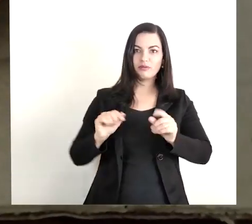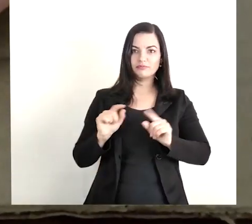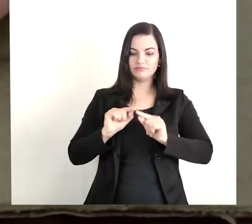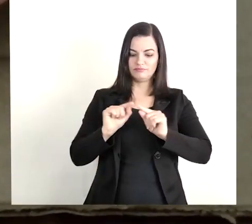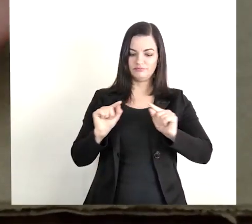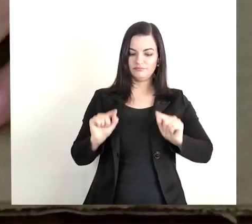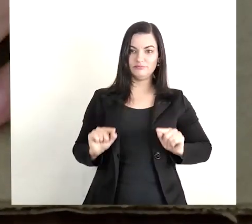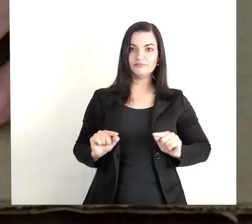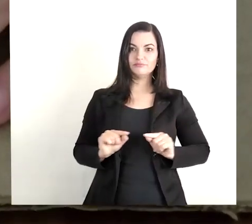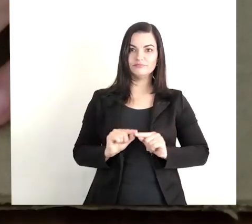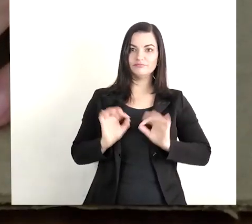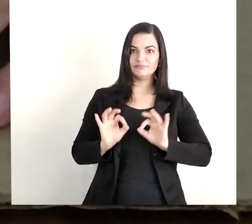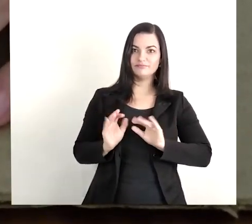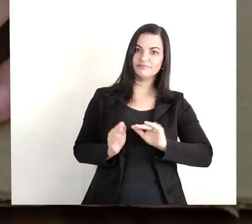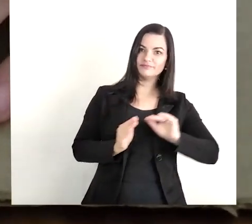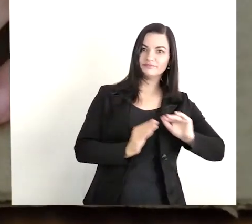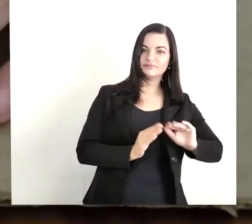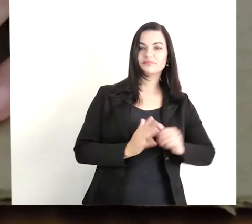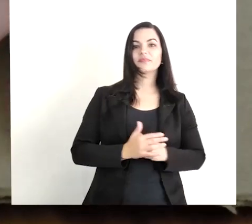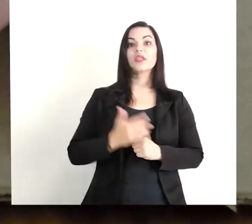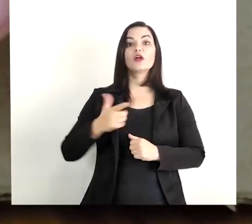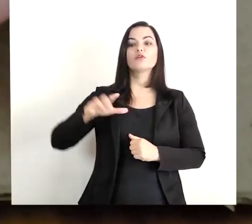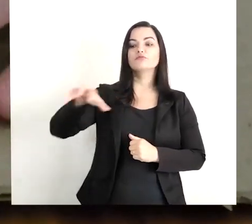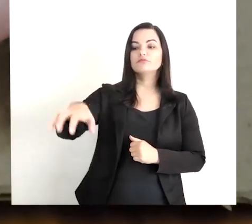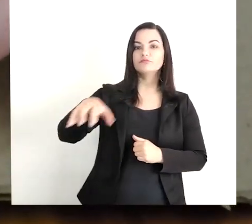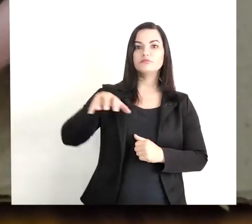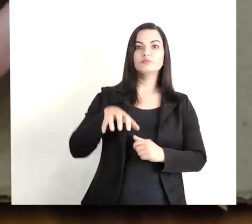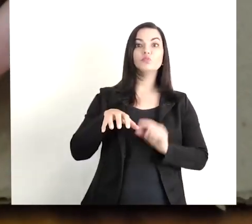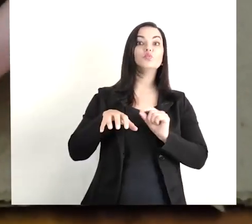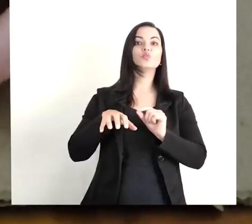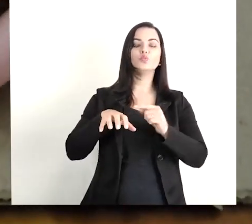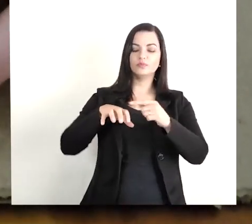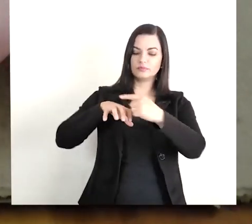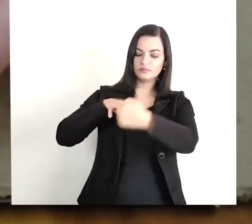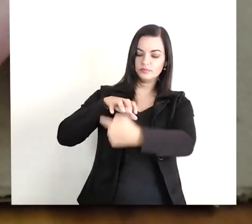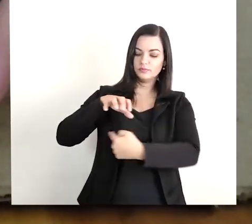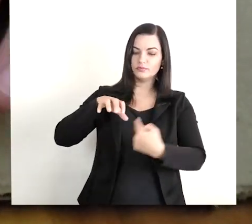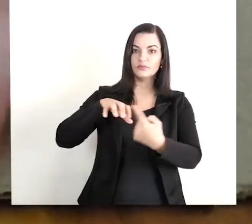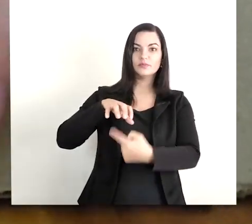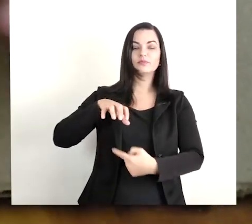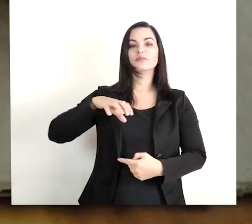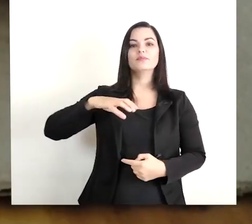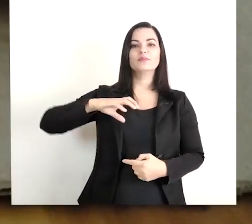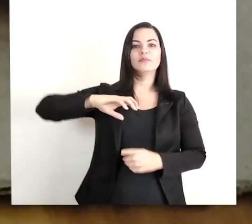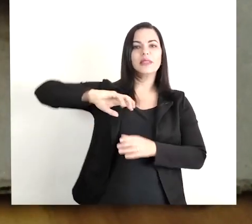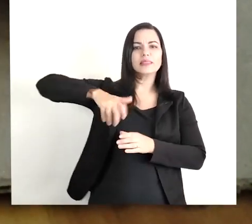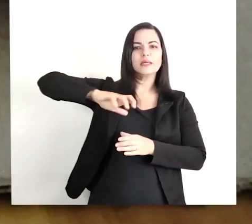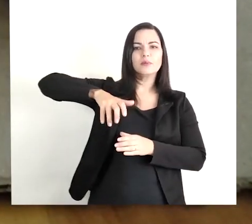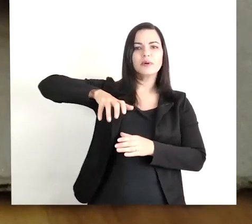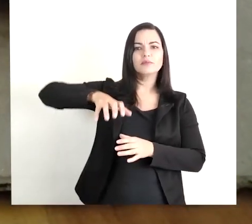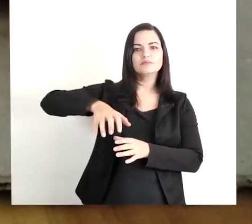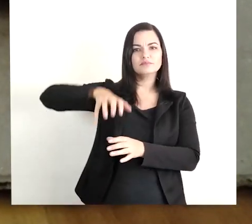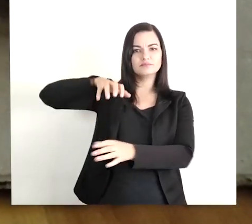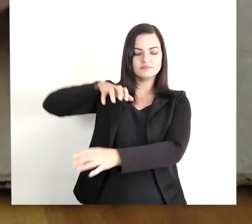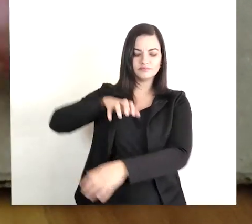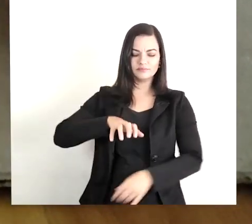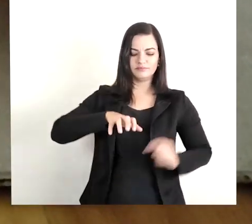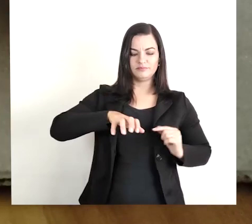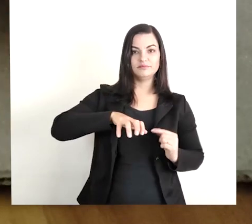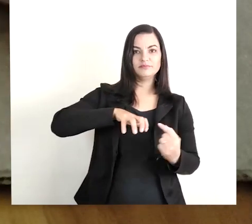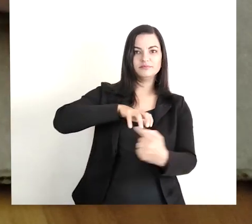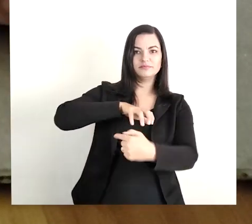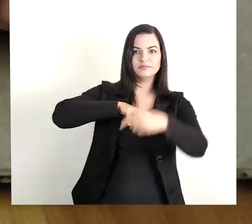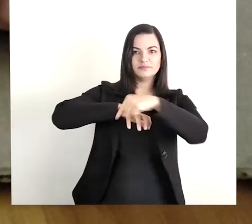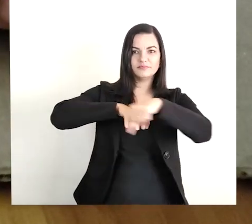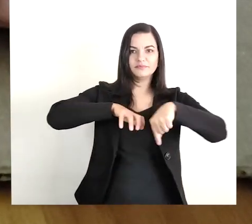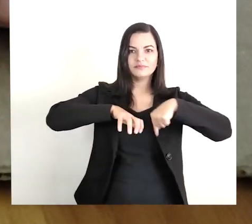quadrada. Separei também uma tampinha para depois riscar os nossos emojis, as nossas